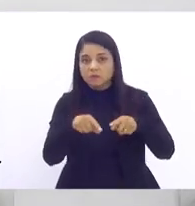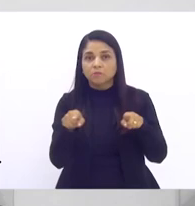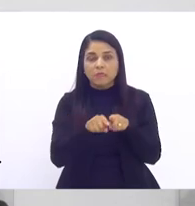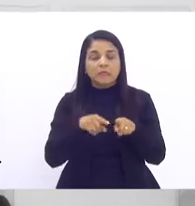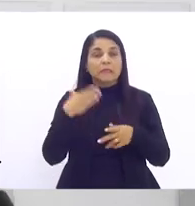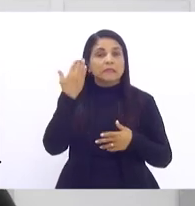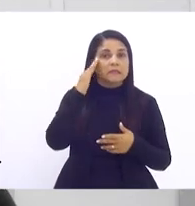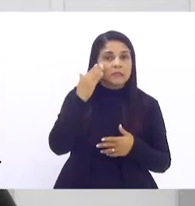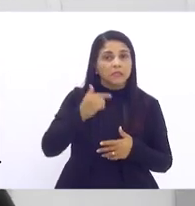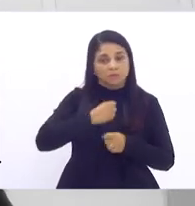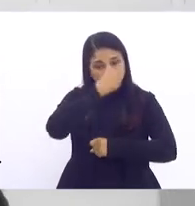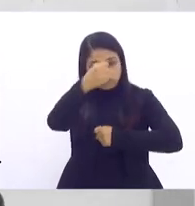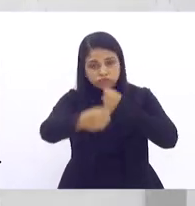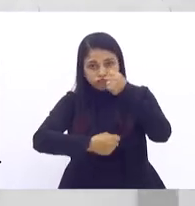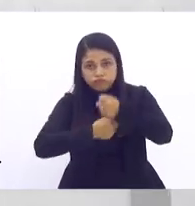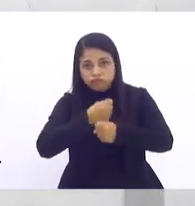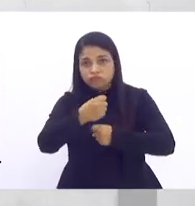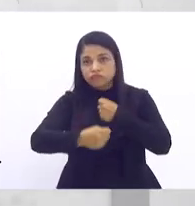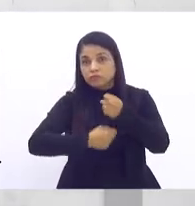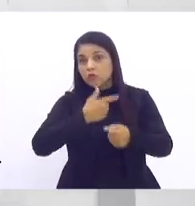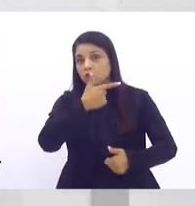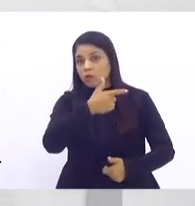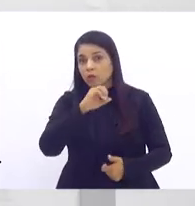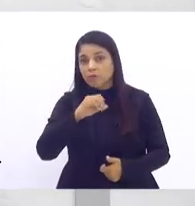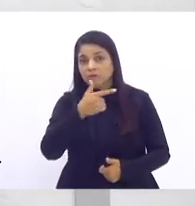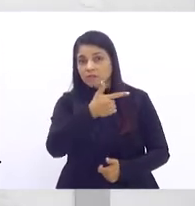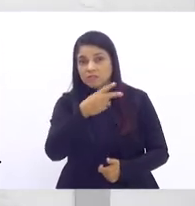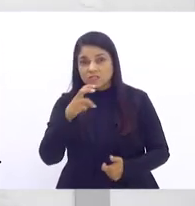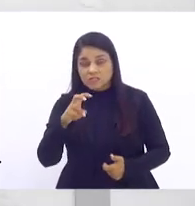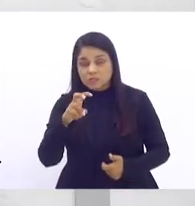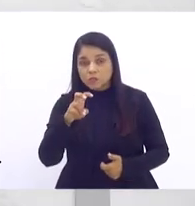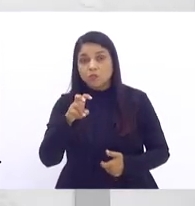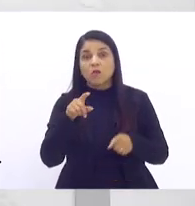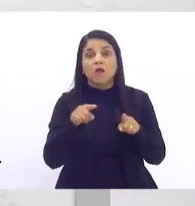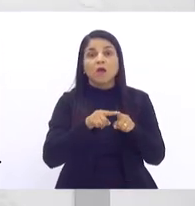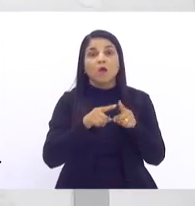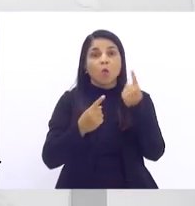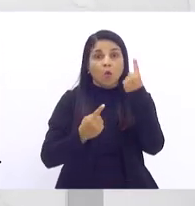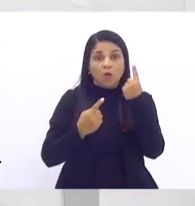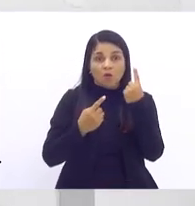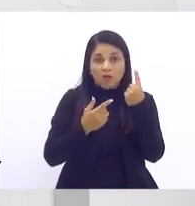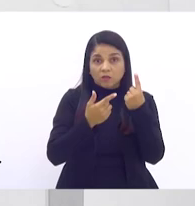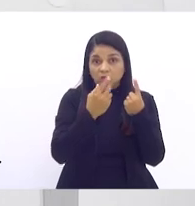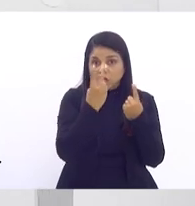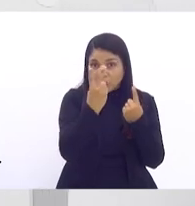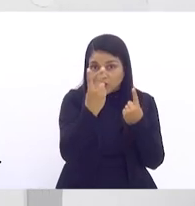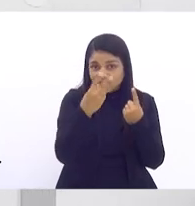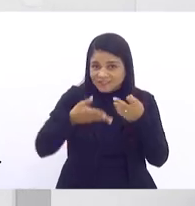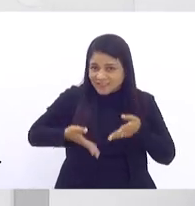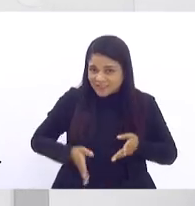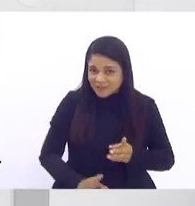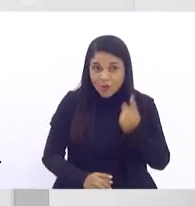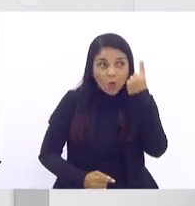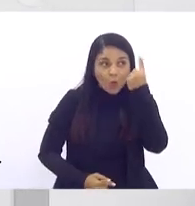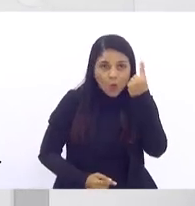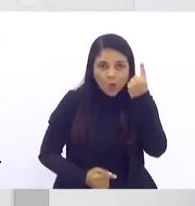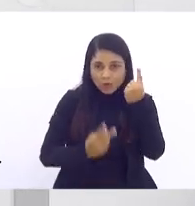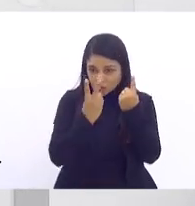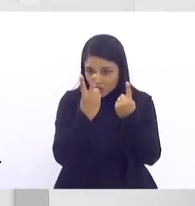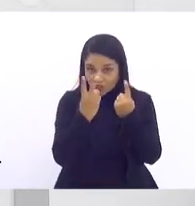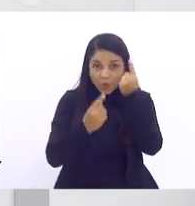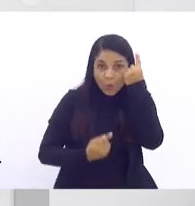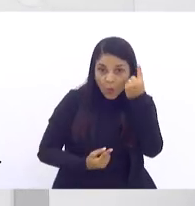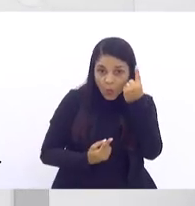2025 já é uma Projeção de um autista para cada dois nascimentos isso não é nada inventado na minha cabeça não